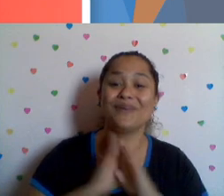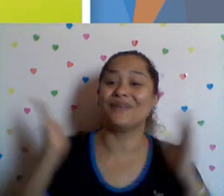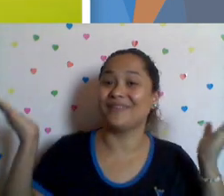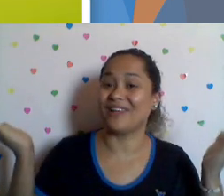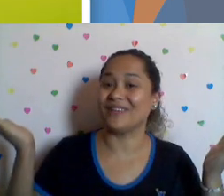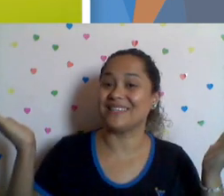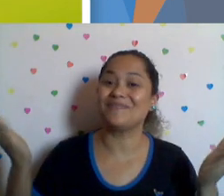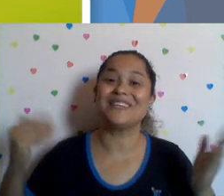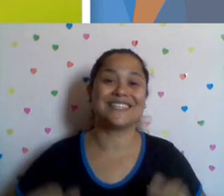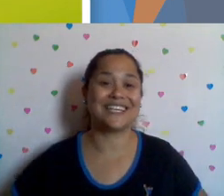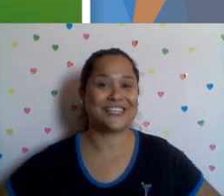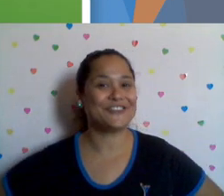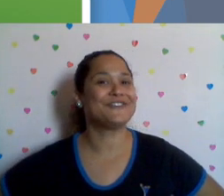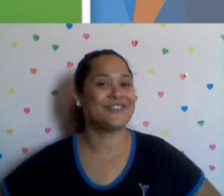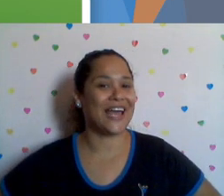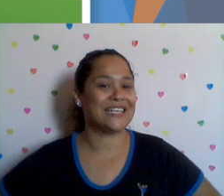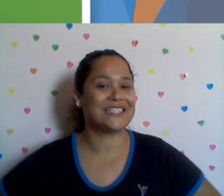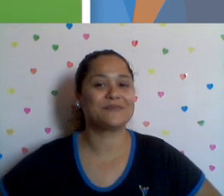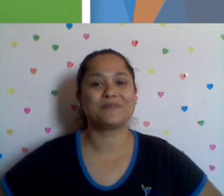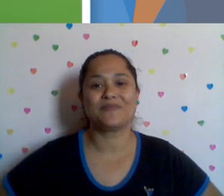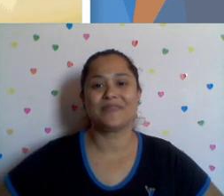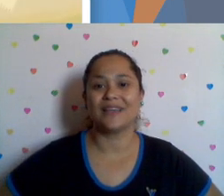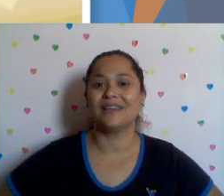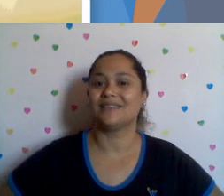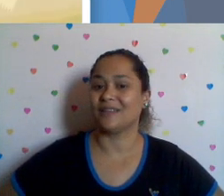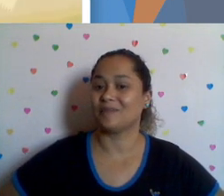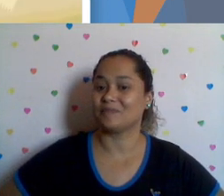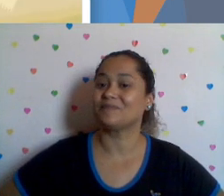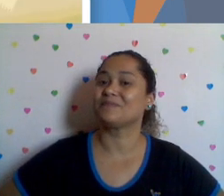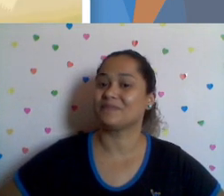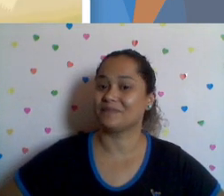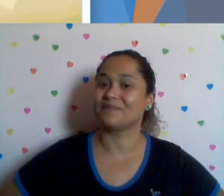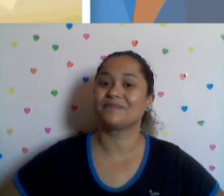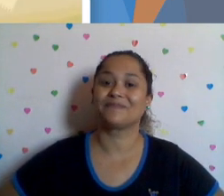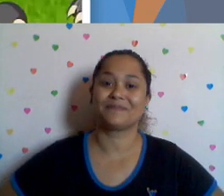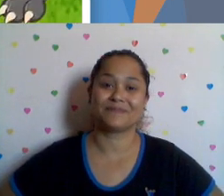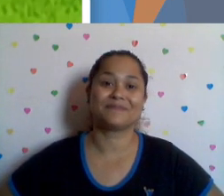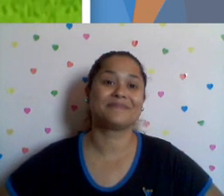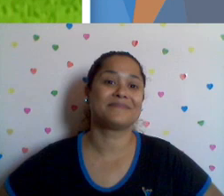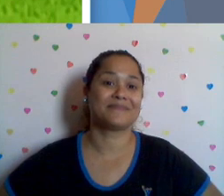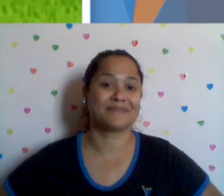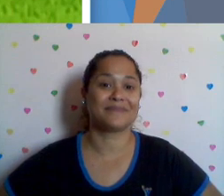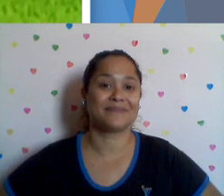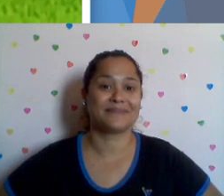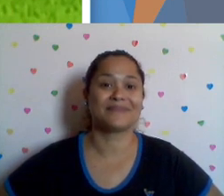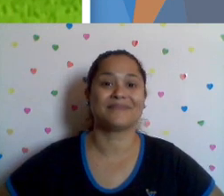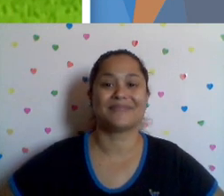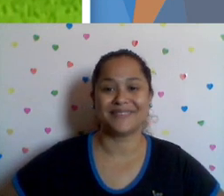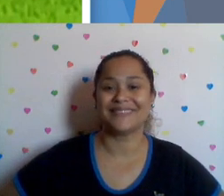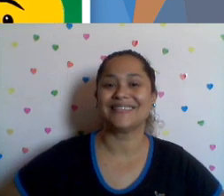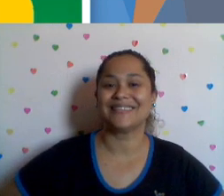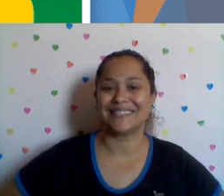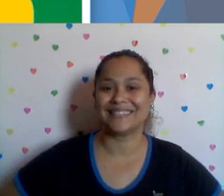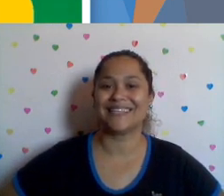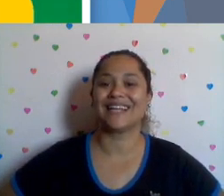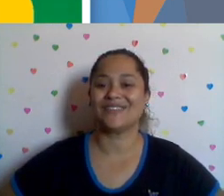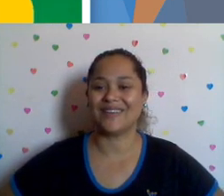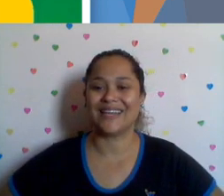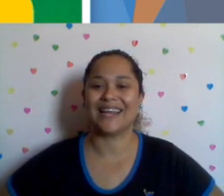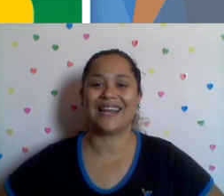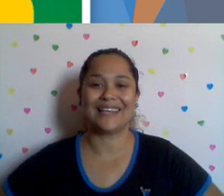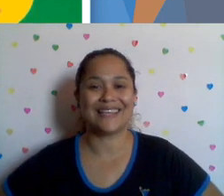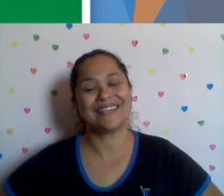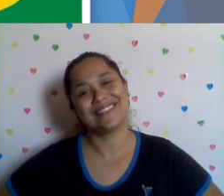Que som esse bichinho faz? Vamos ver quem sabe mais. Toda a turminha